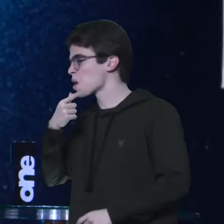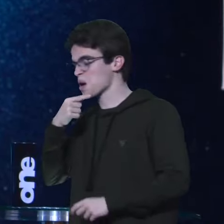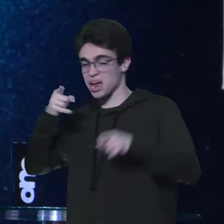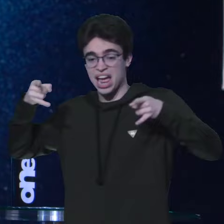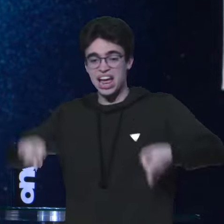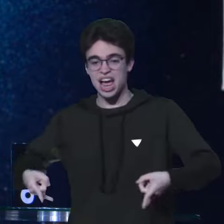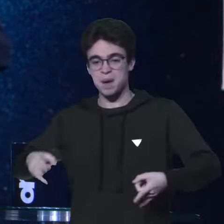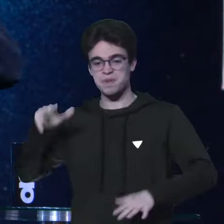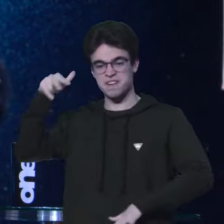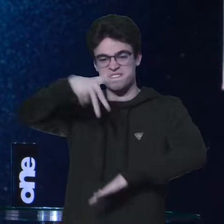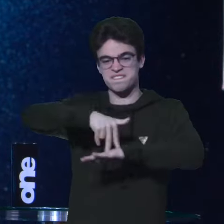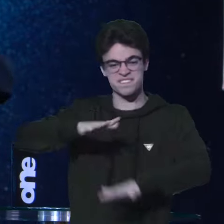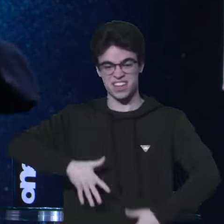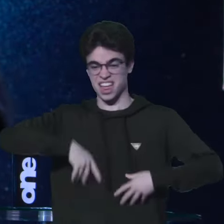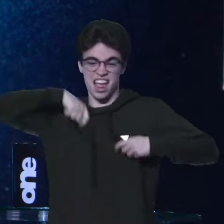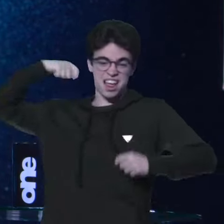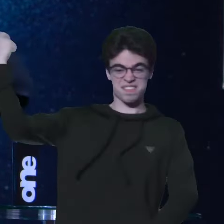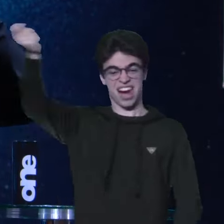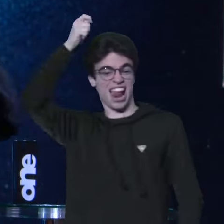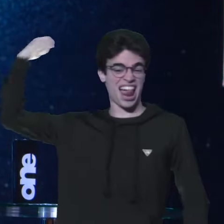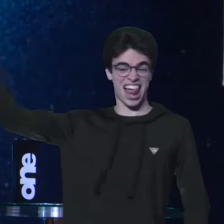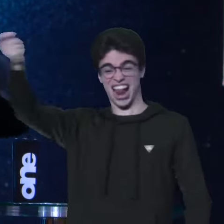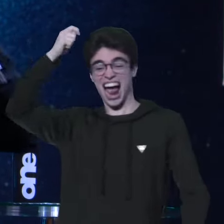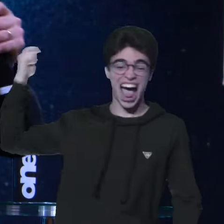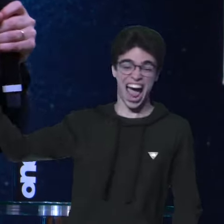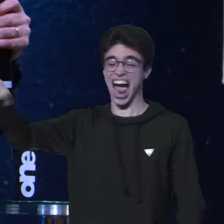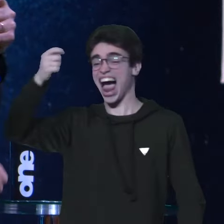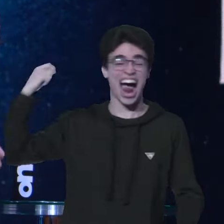cama, assim, sem camisa, rodando a camisa.